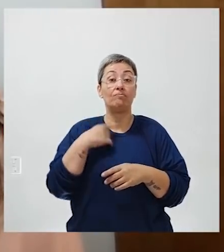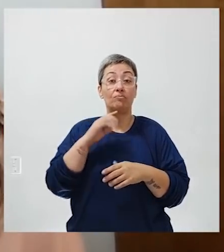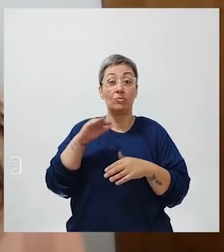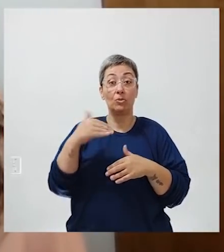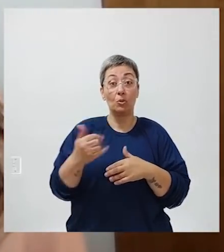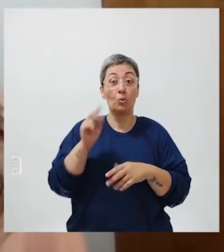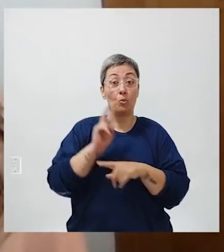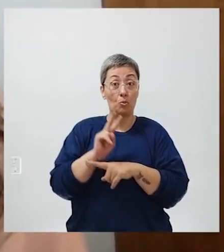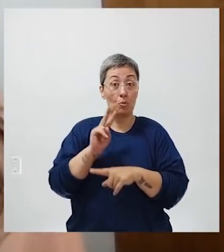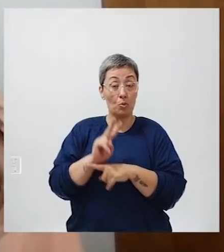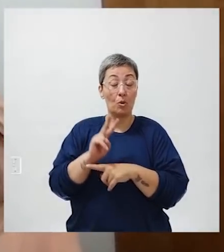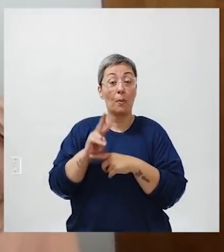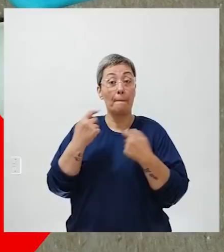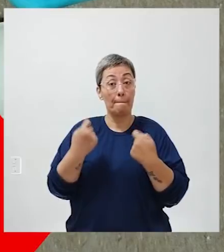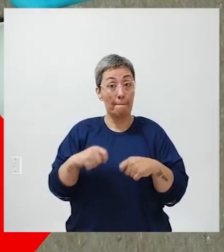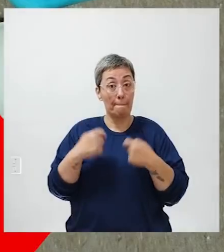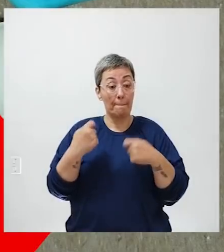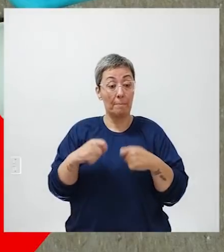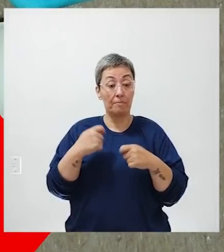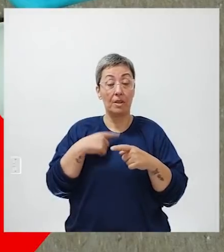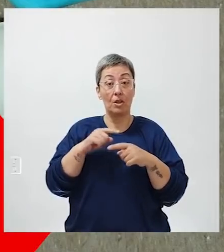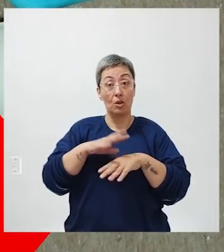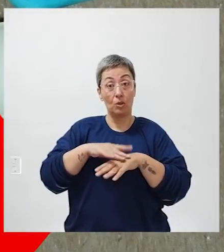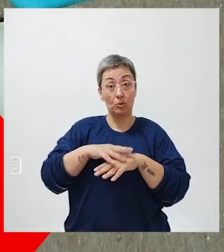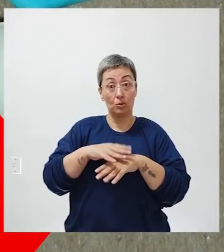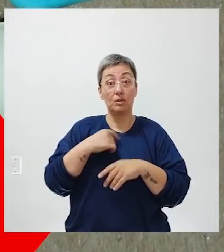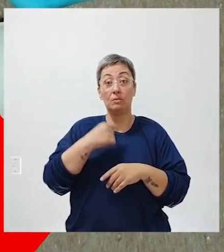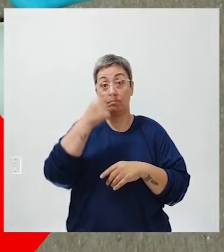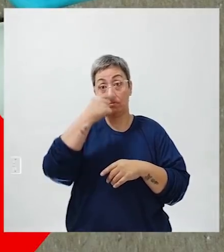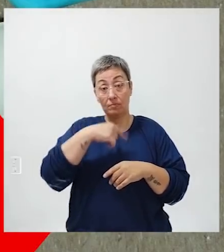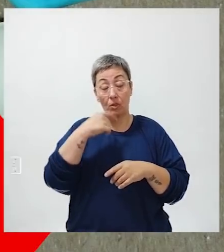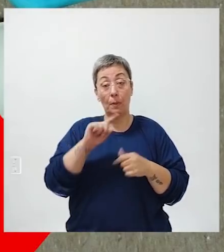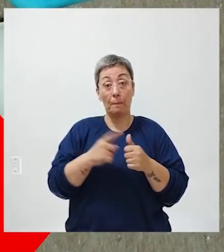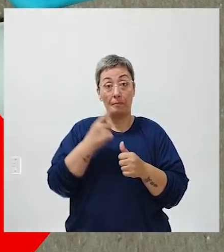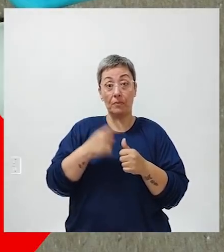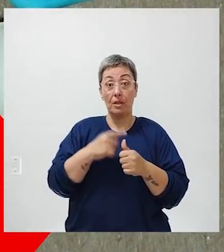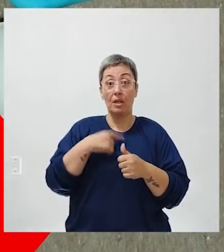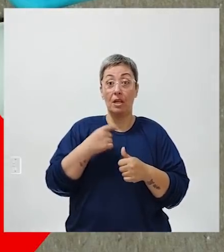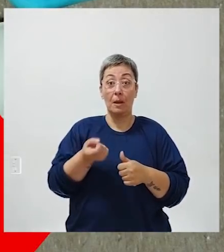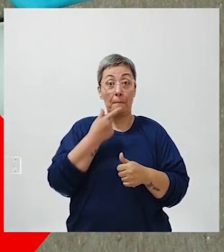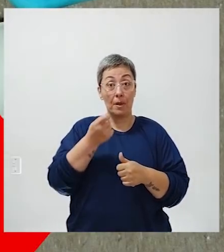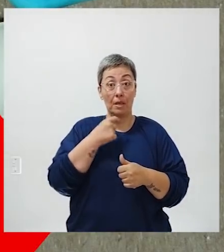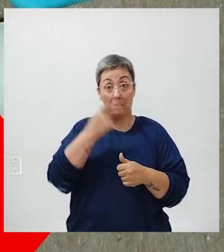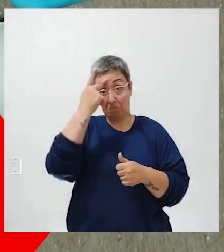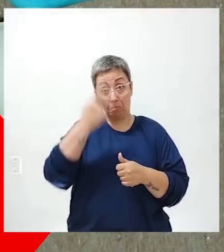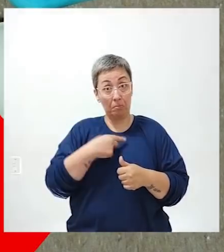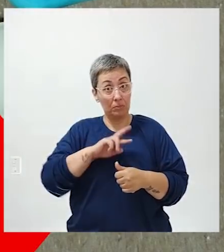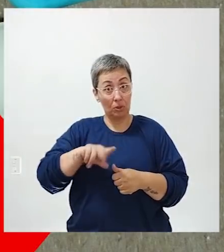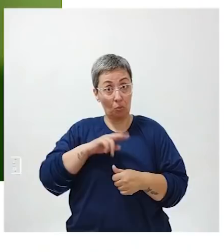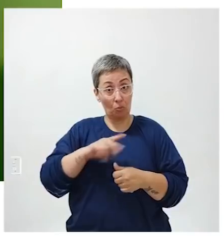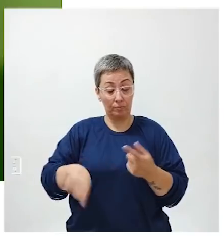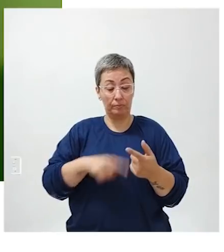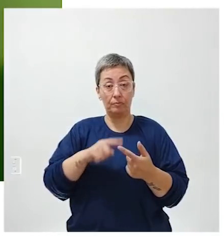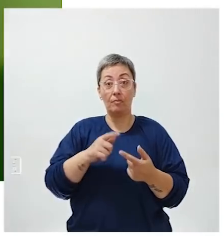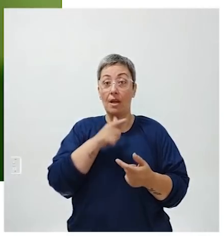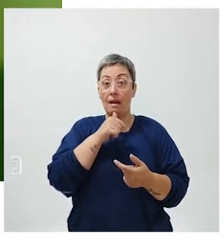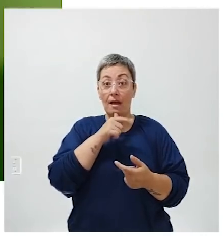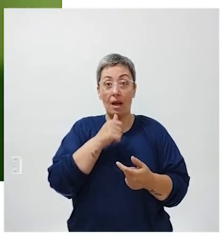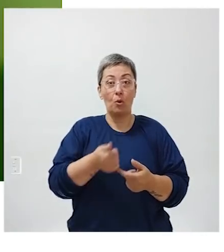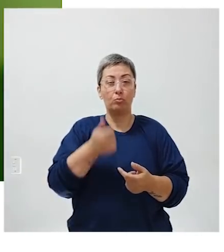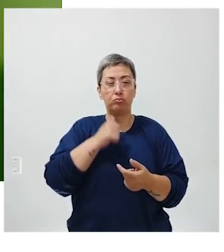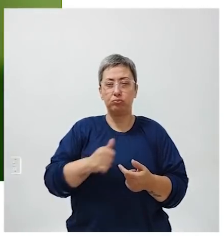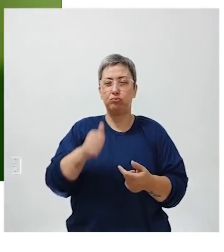quanto aos cuidados que a gente tem que ter com as doenças respiratórias. Primeiro, não se automedicar. Segundo, beber